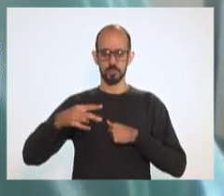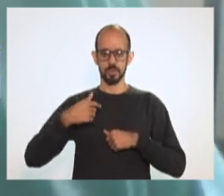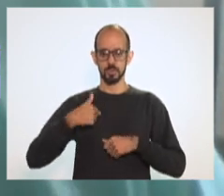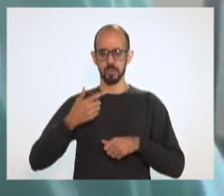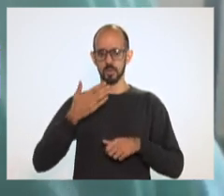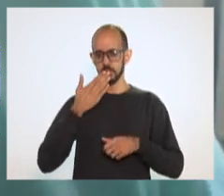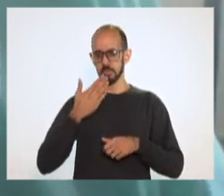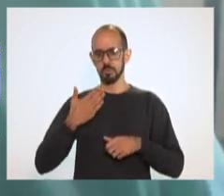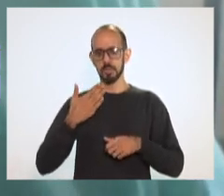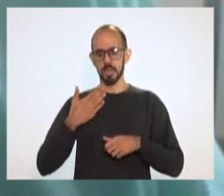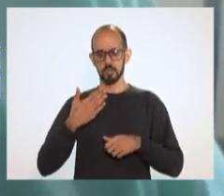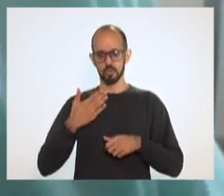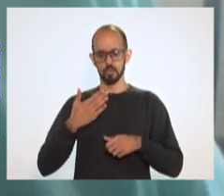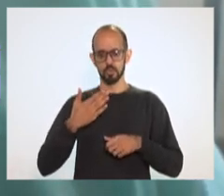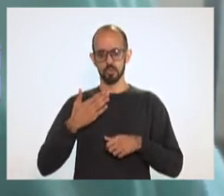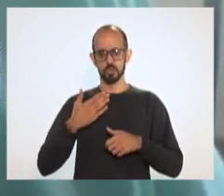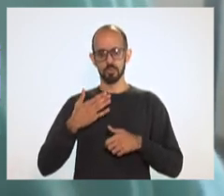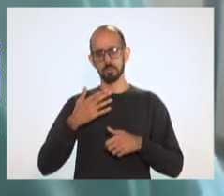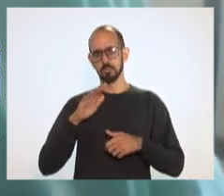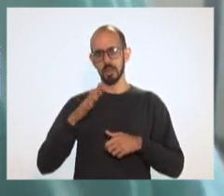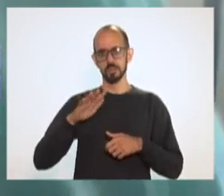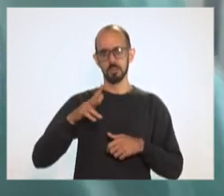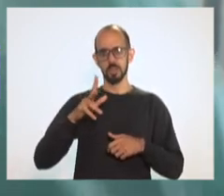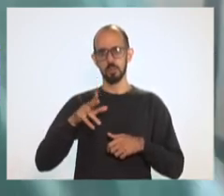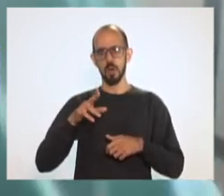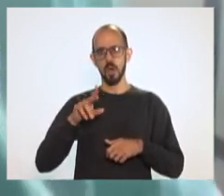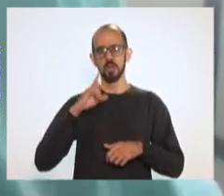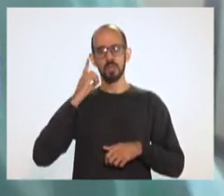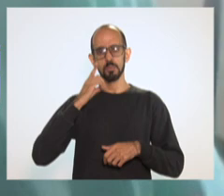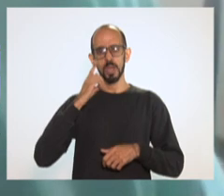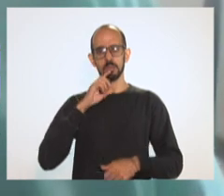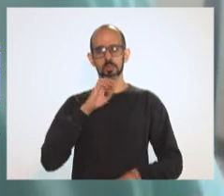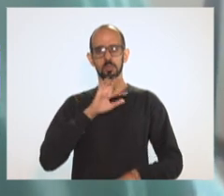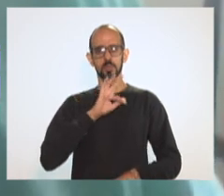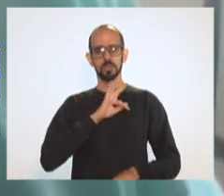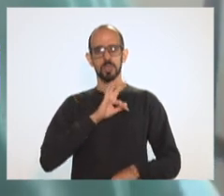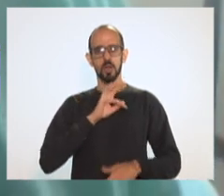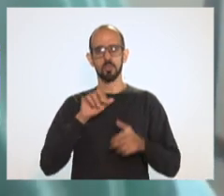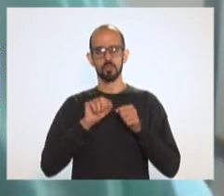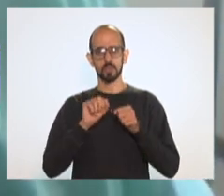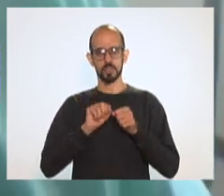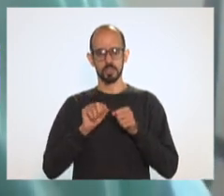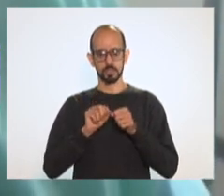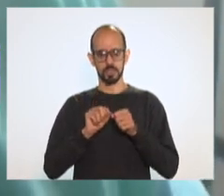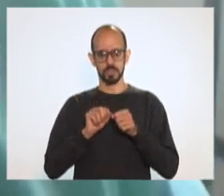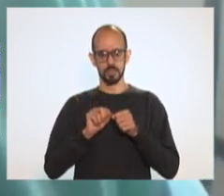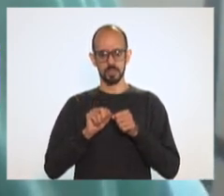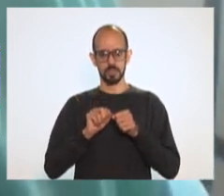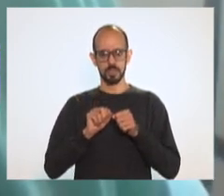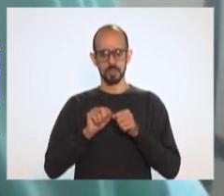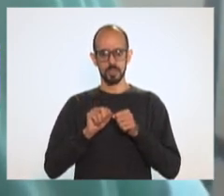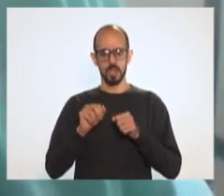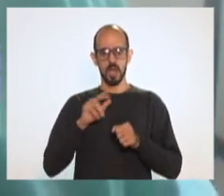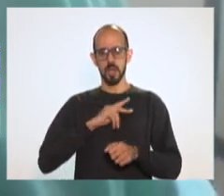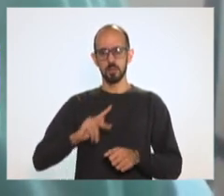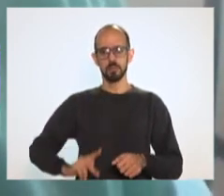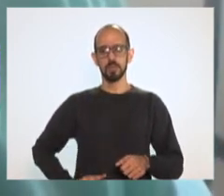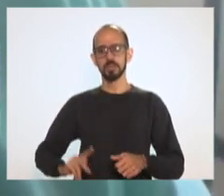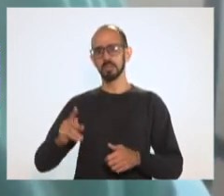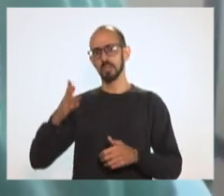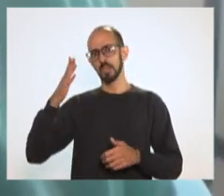parecido com o que a deputada Marta Rocha fez ao André Siliano presidente nosso presidente deputado